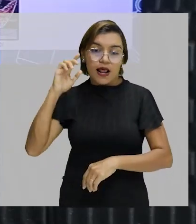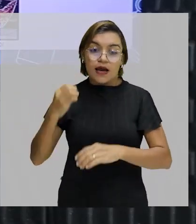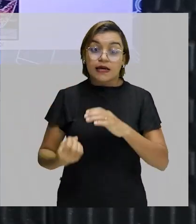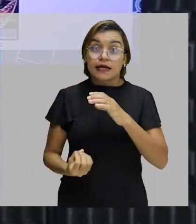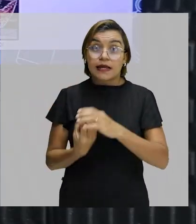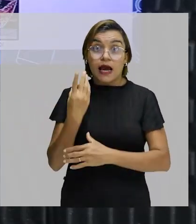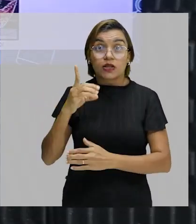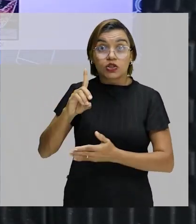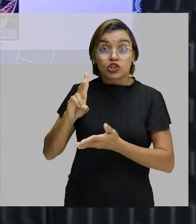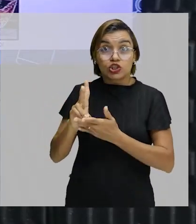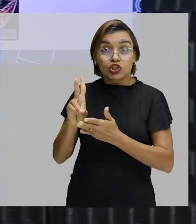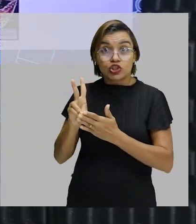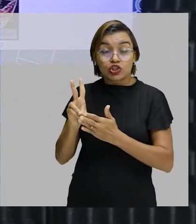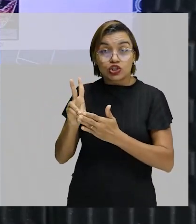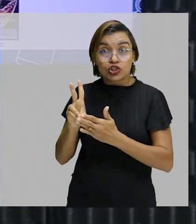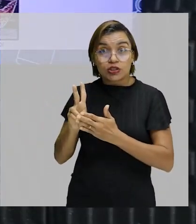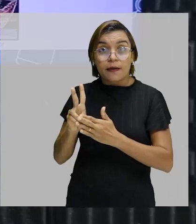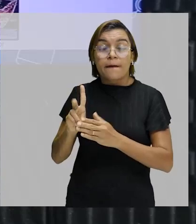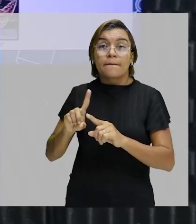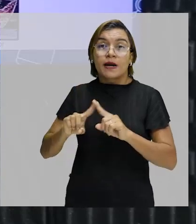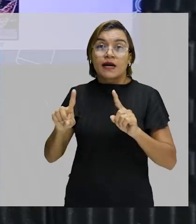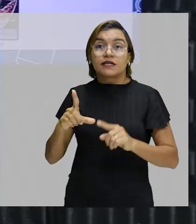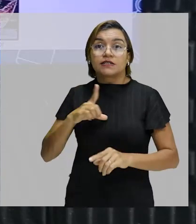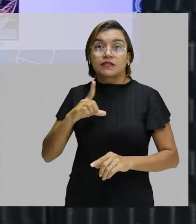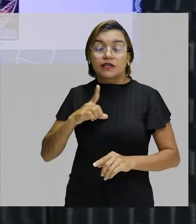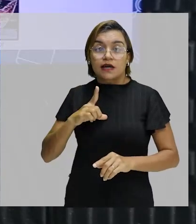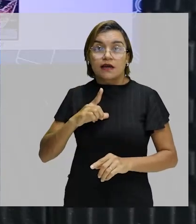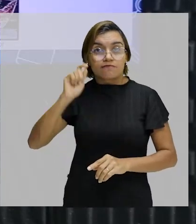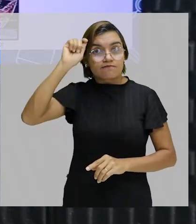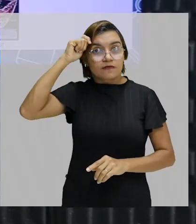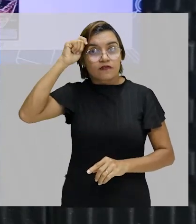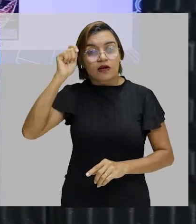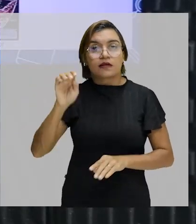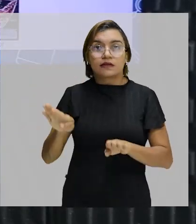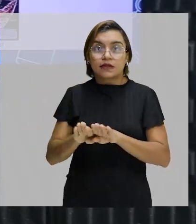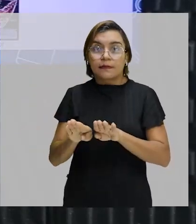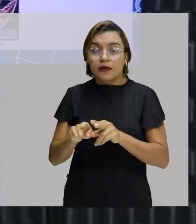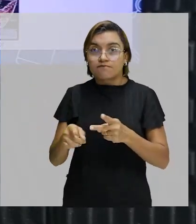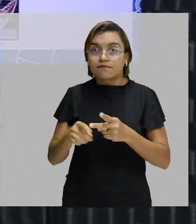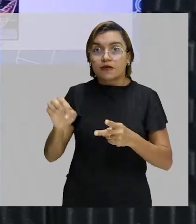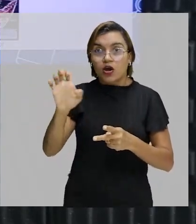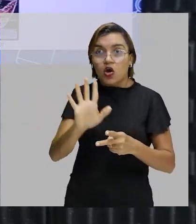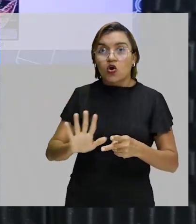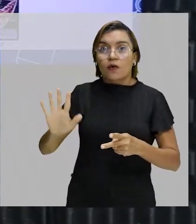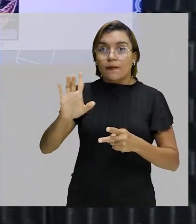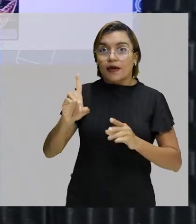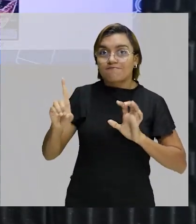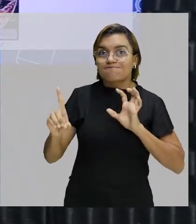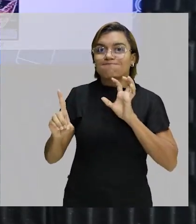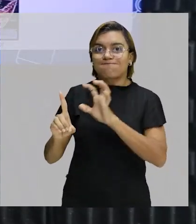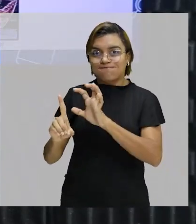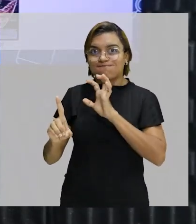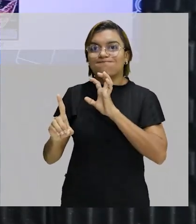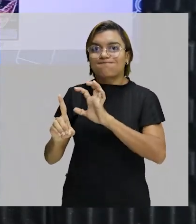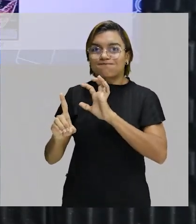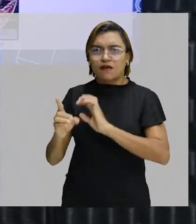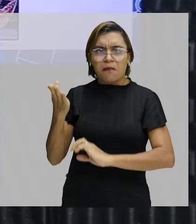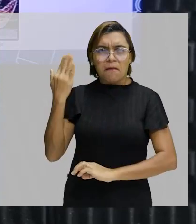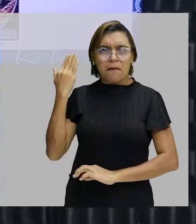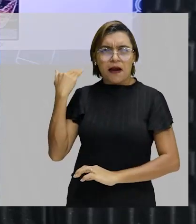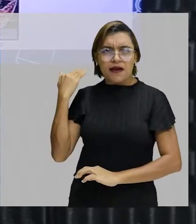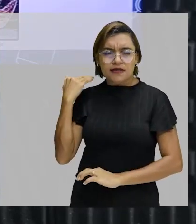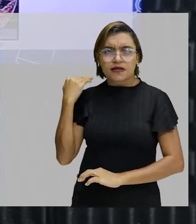pelos indígenas, mas que recebe influências africanas e europeias, a população que aqui vivia.